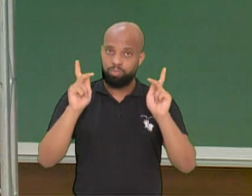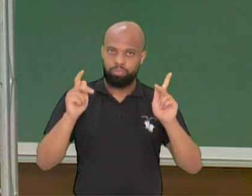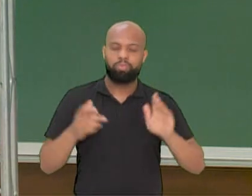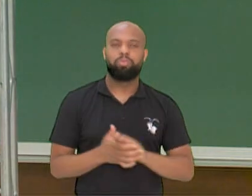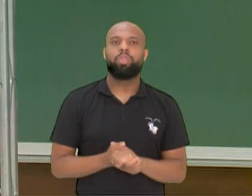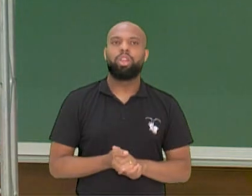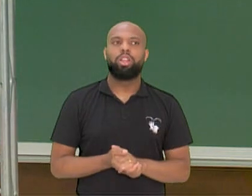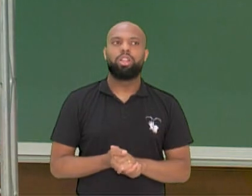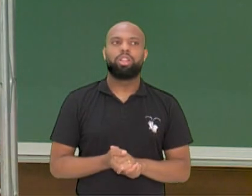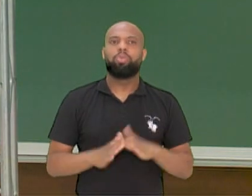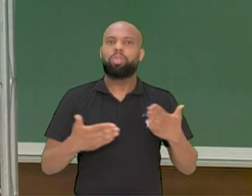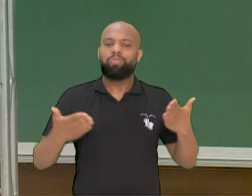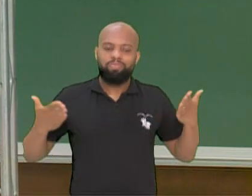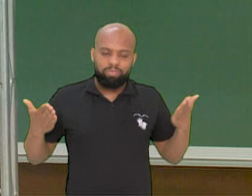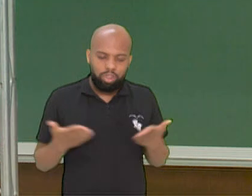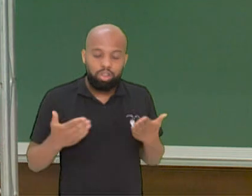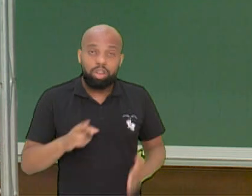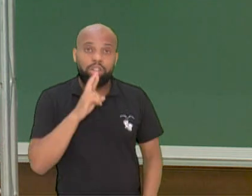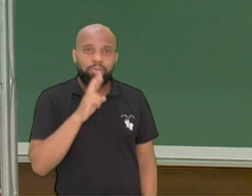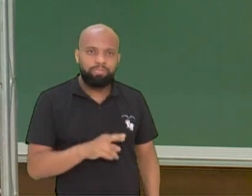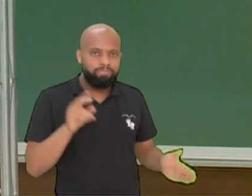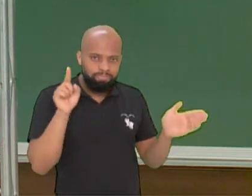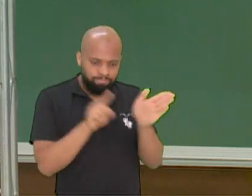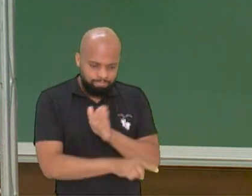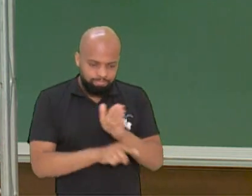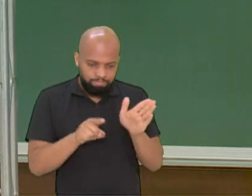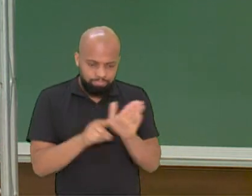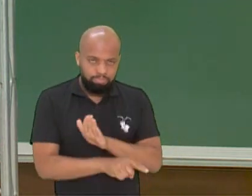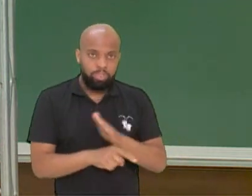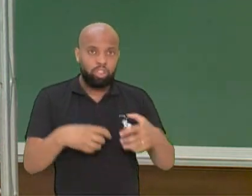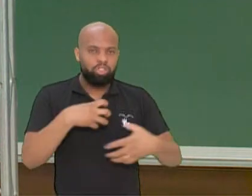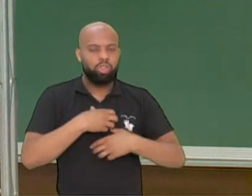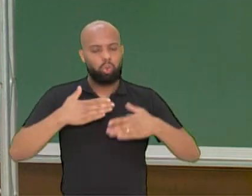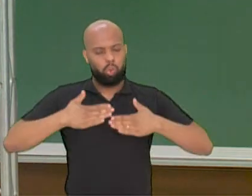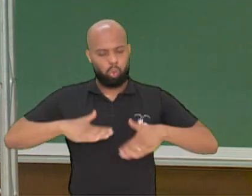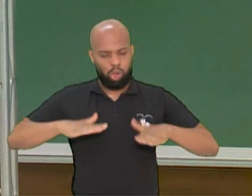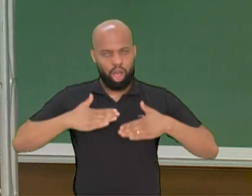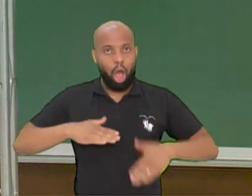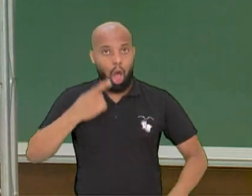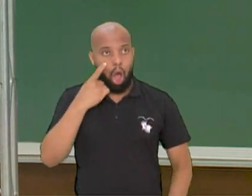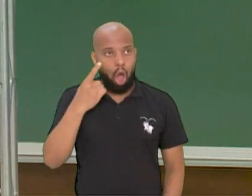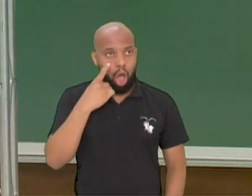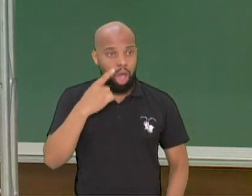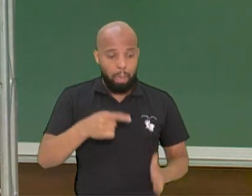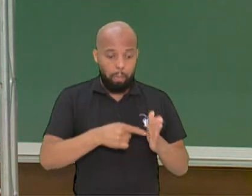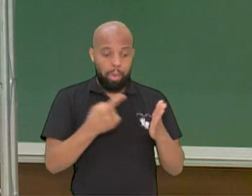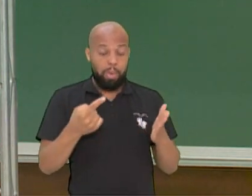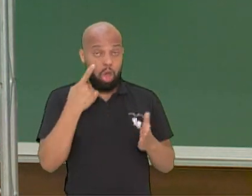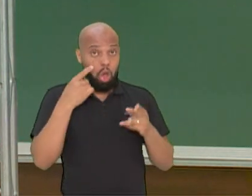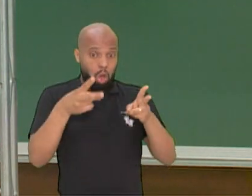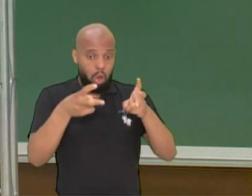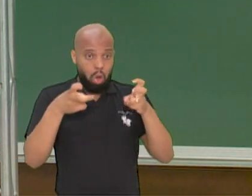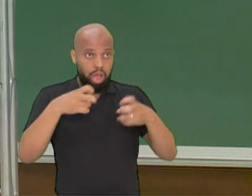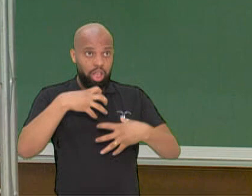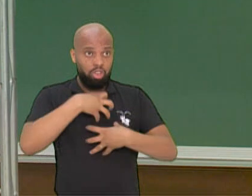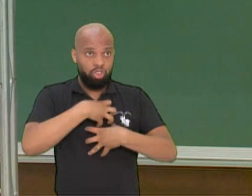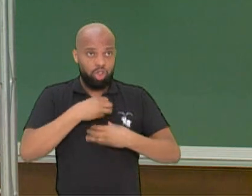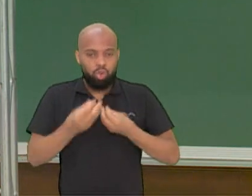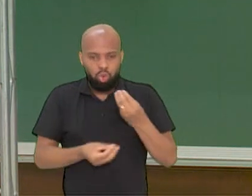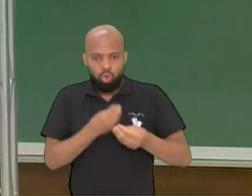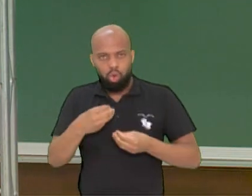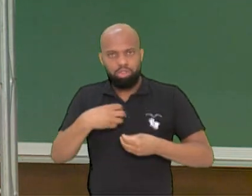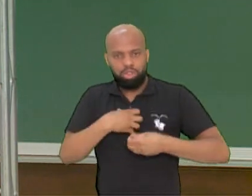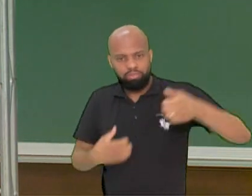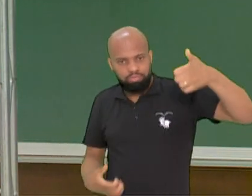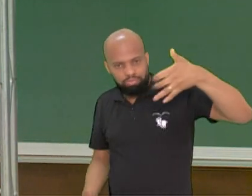Ok. Então vamos responder esse problema de forma calma. Então vamos lá. Primeiro, observe que o campo